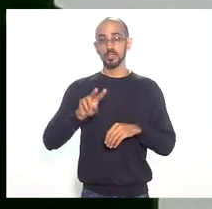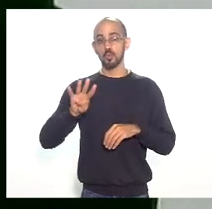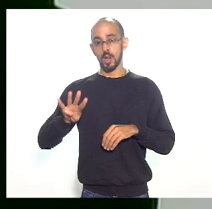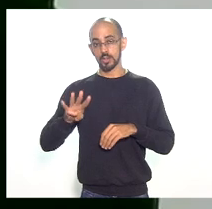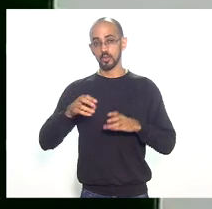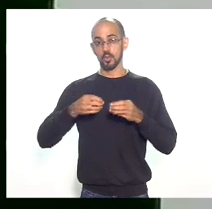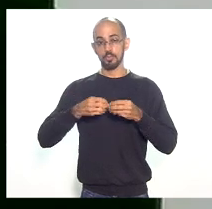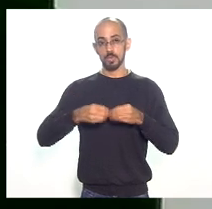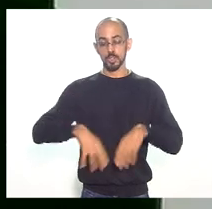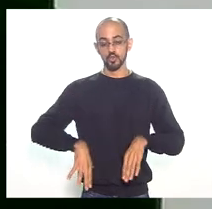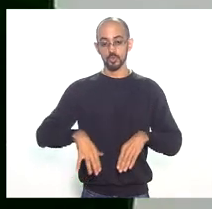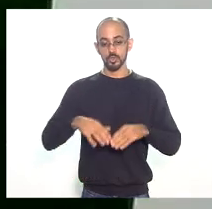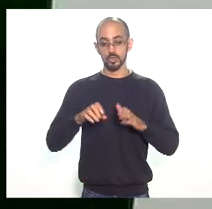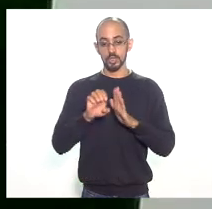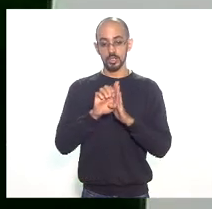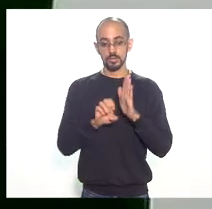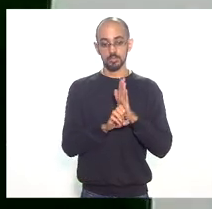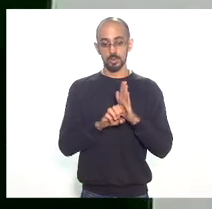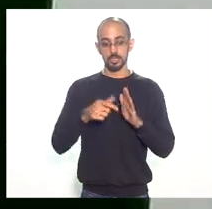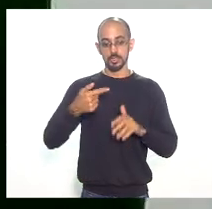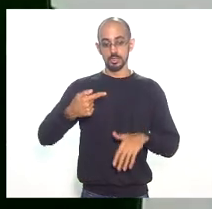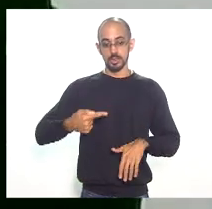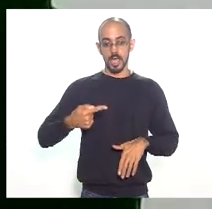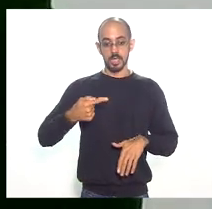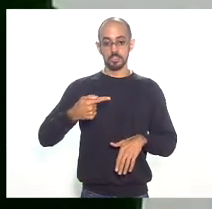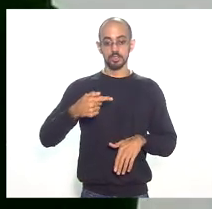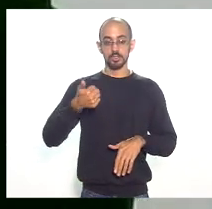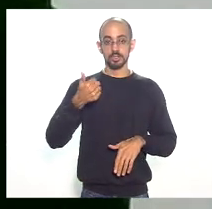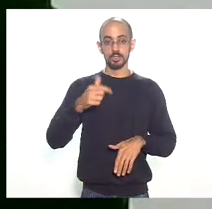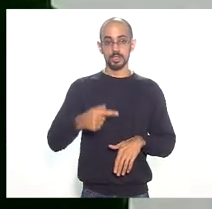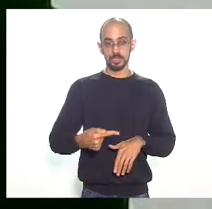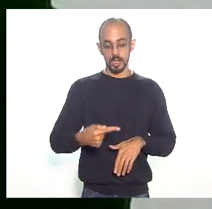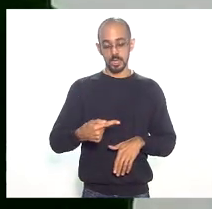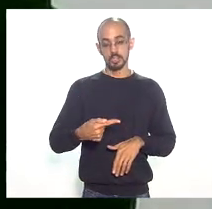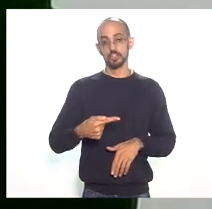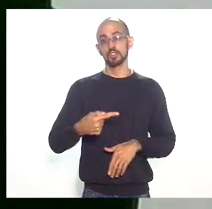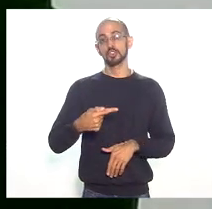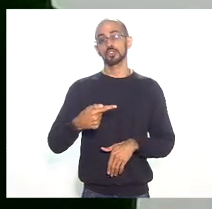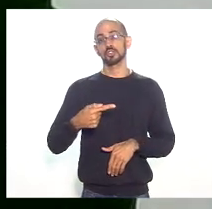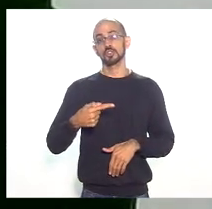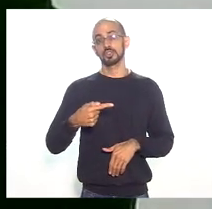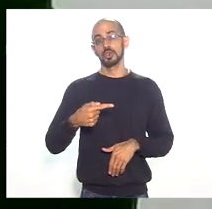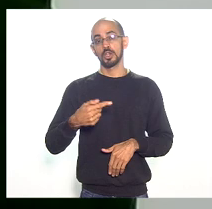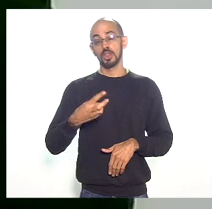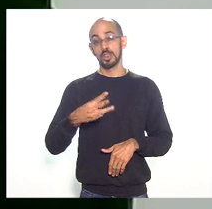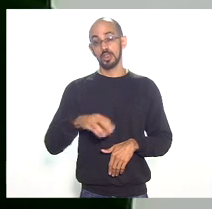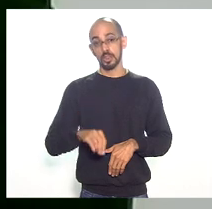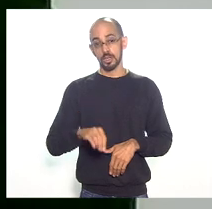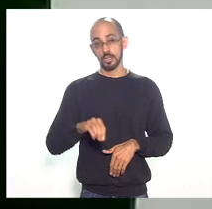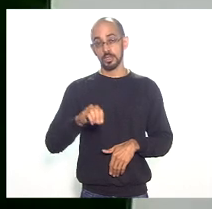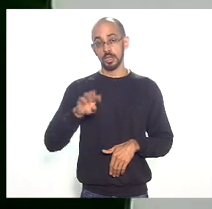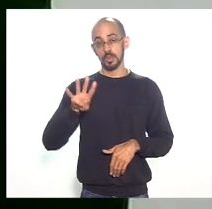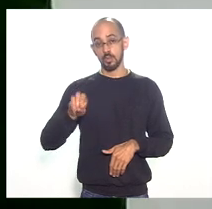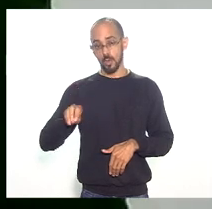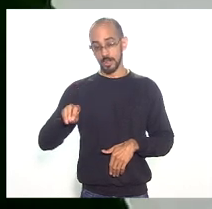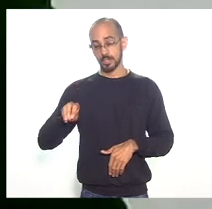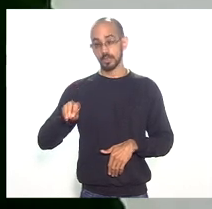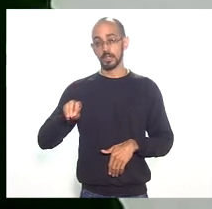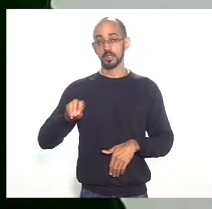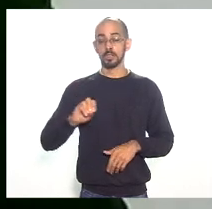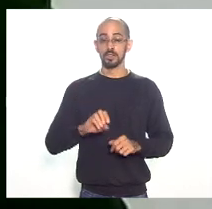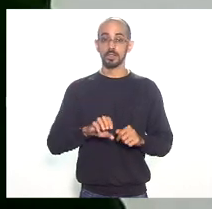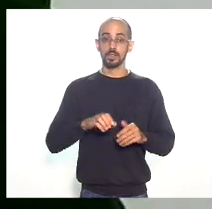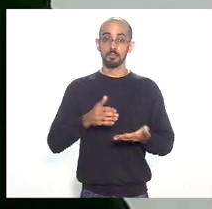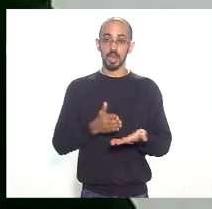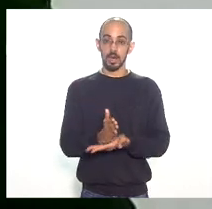prejudicabilidade das emendas 7, 17, 30 e 40. Pela